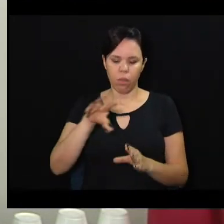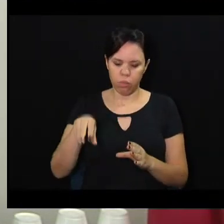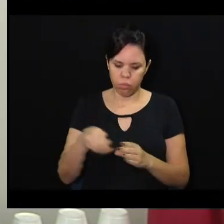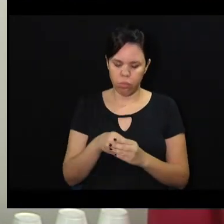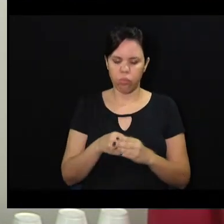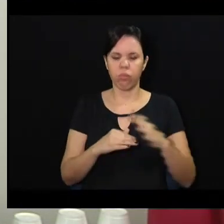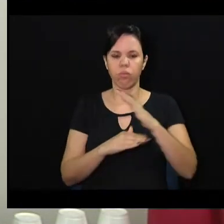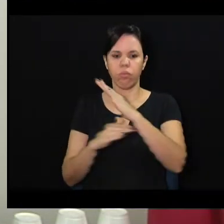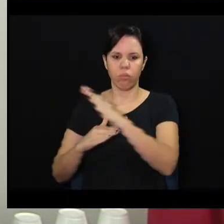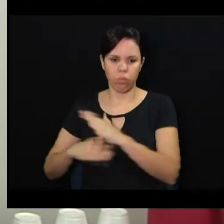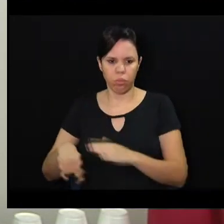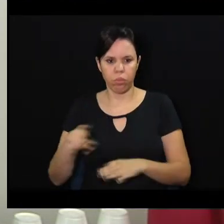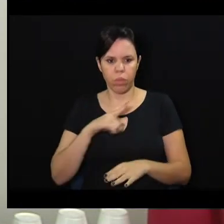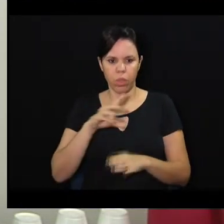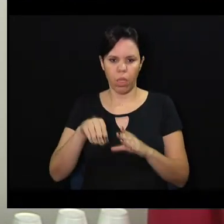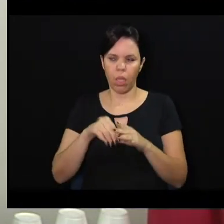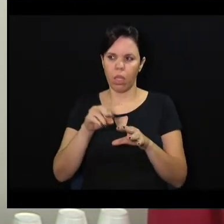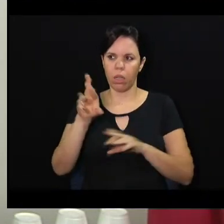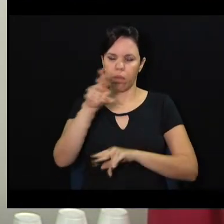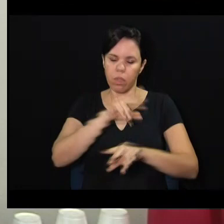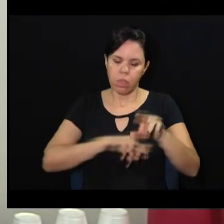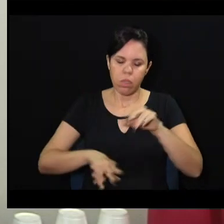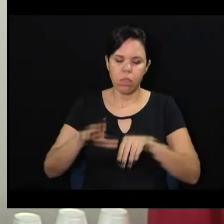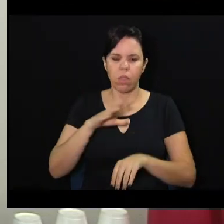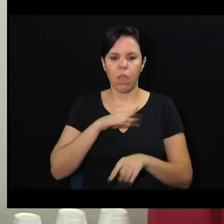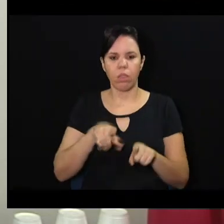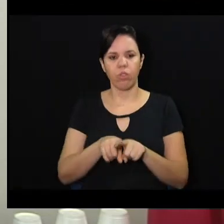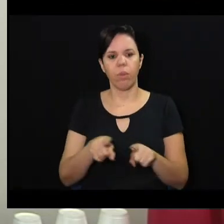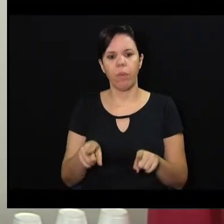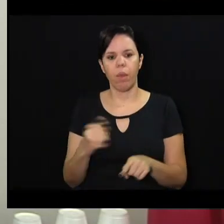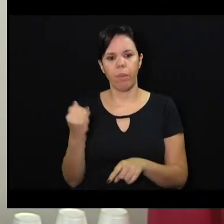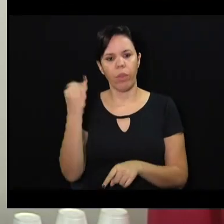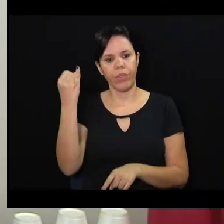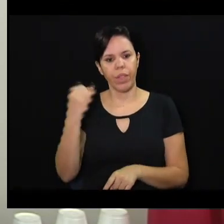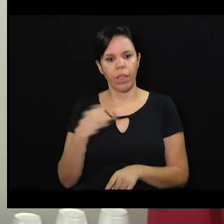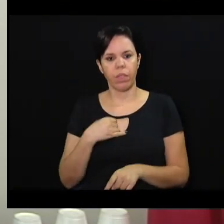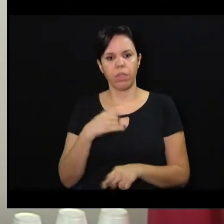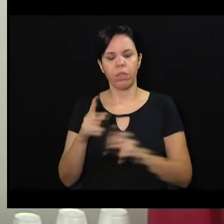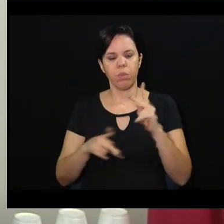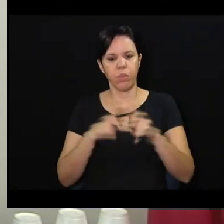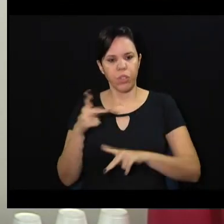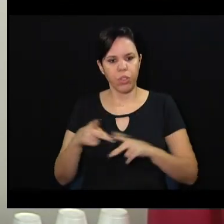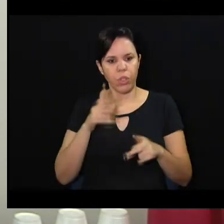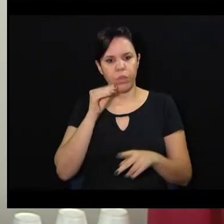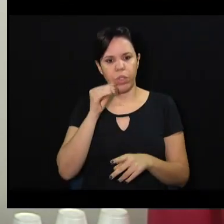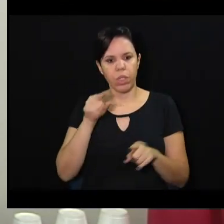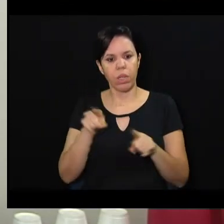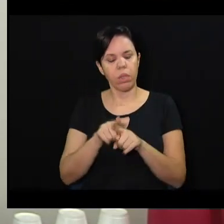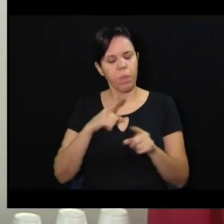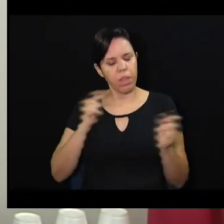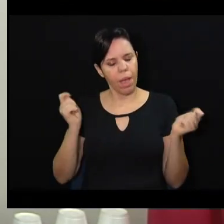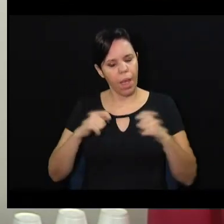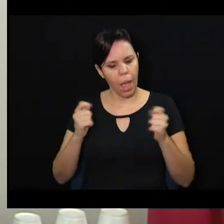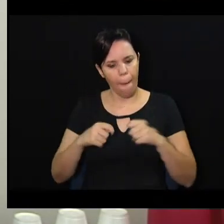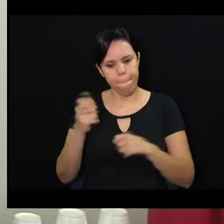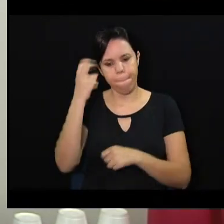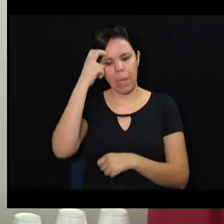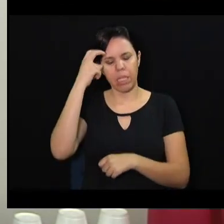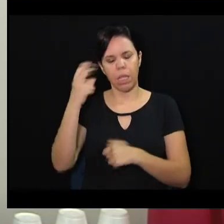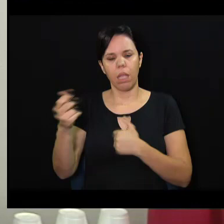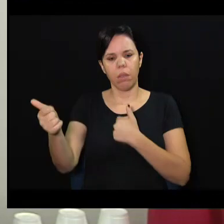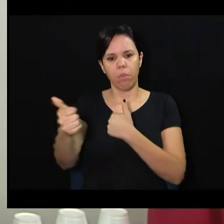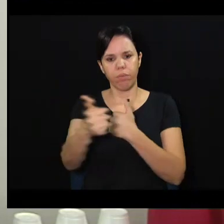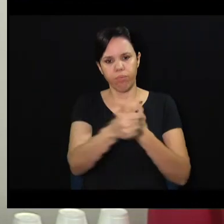seus legislativos, a importância disso para que os servidores estejam cada vez mais capacitados e